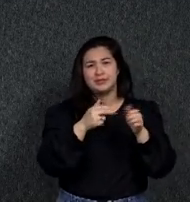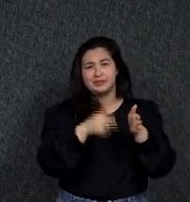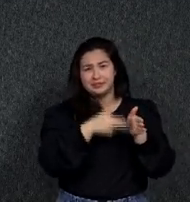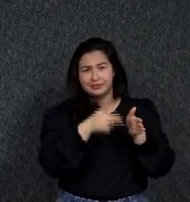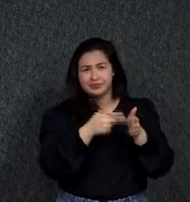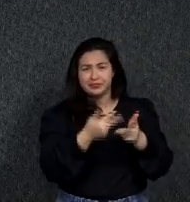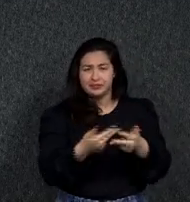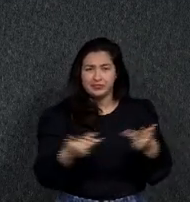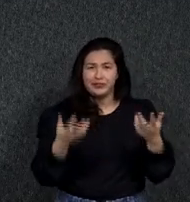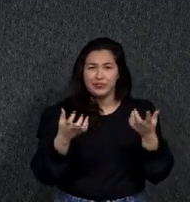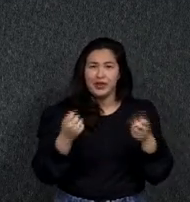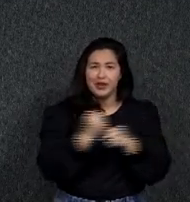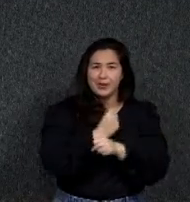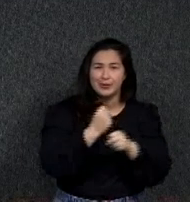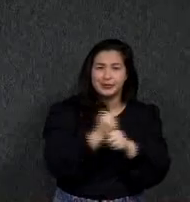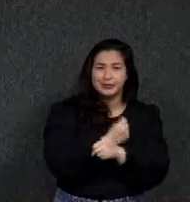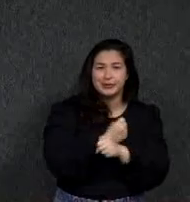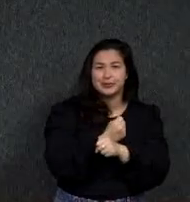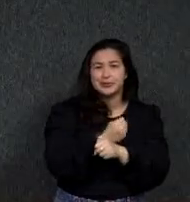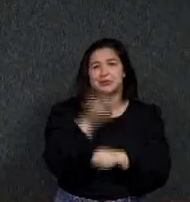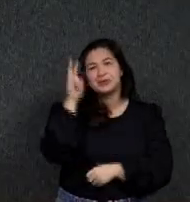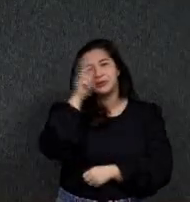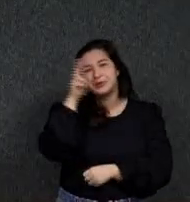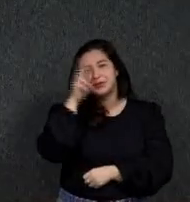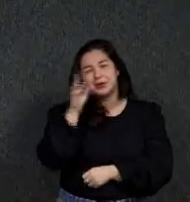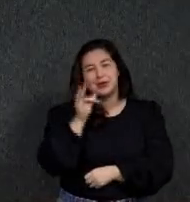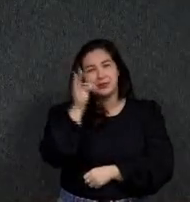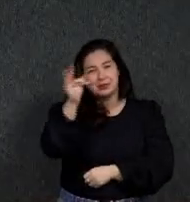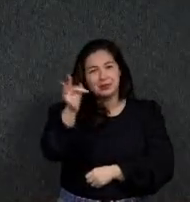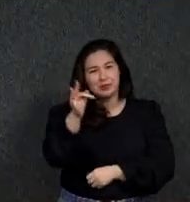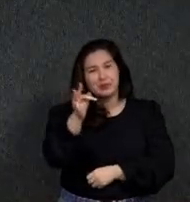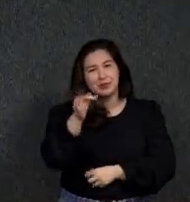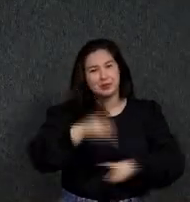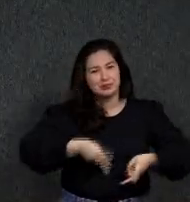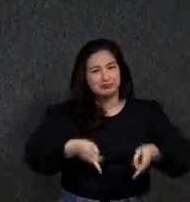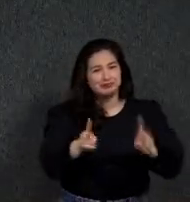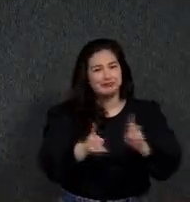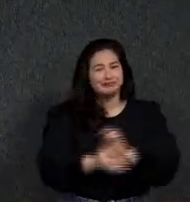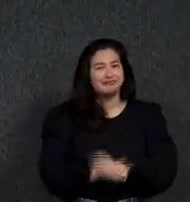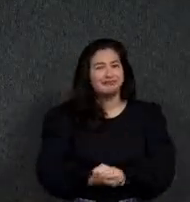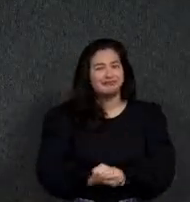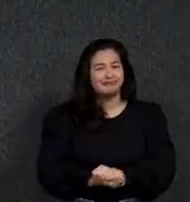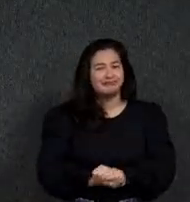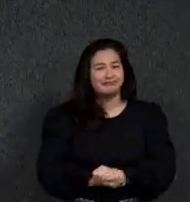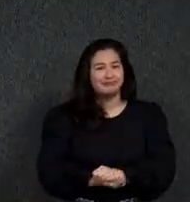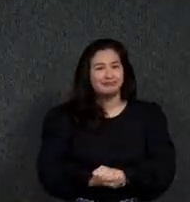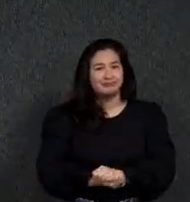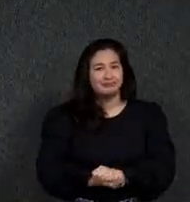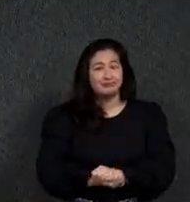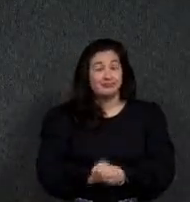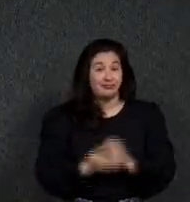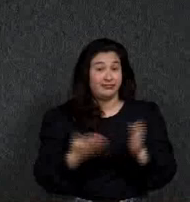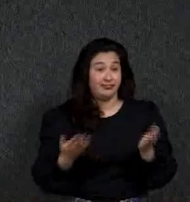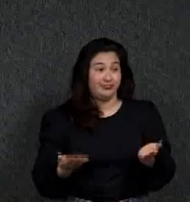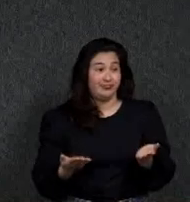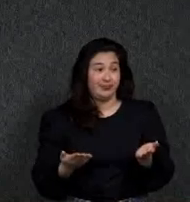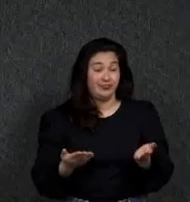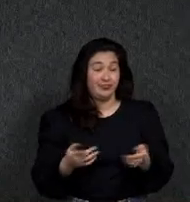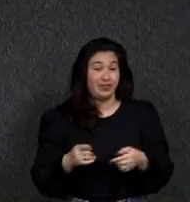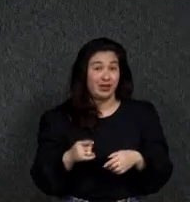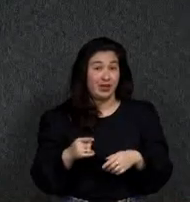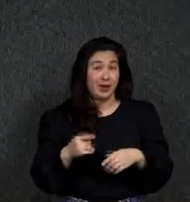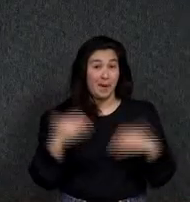de atrair turistas do Brasil inteiro para viver o charme do Passeio de Maria Fumaça, agregando